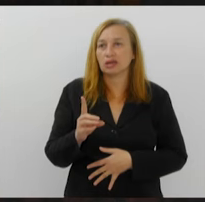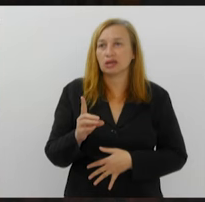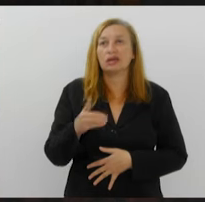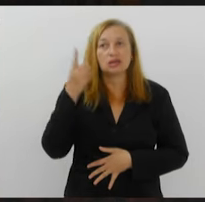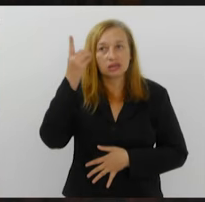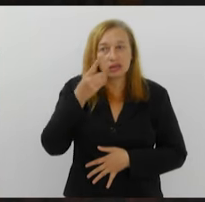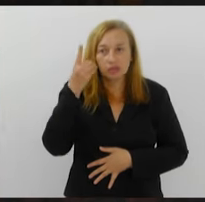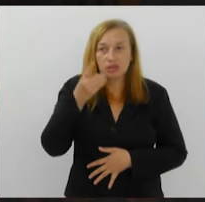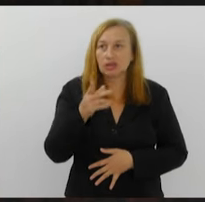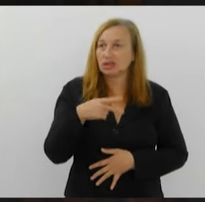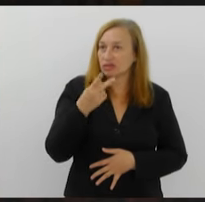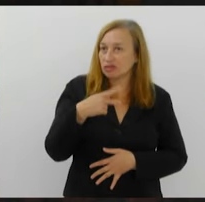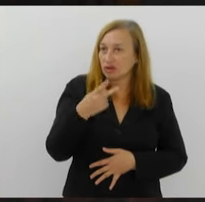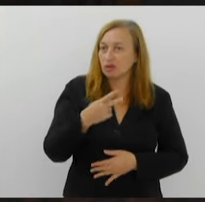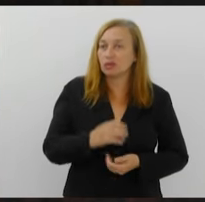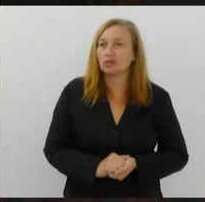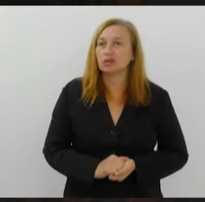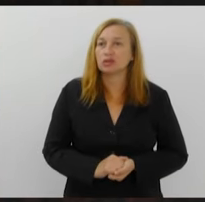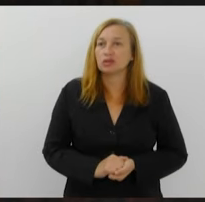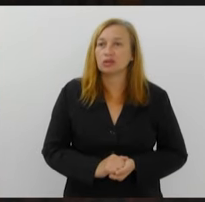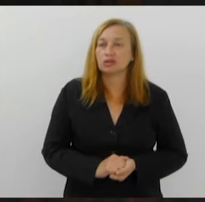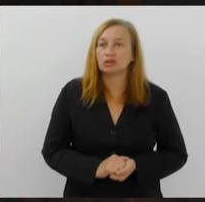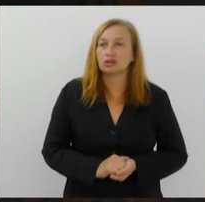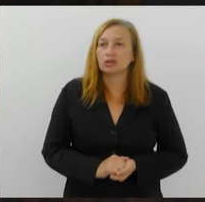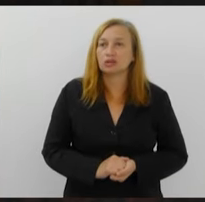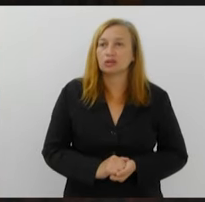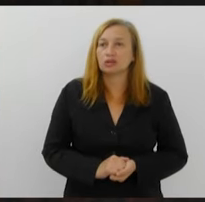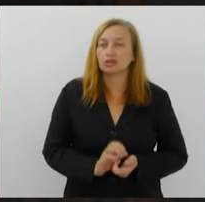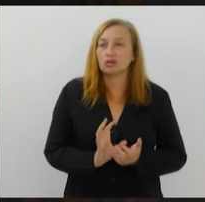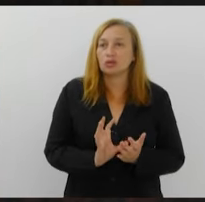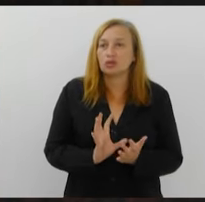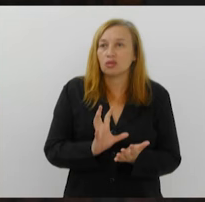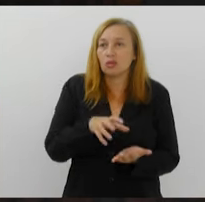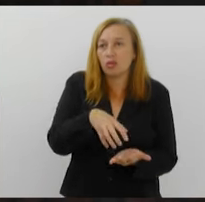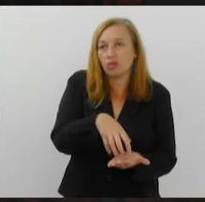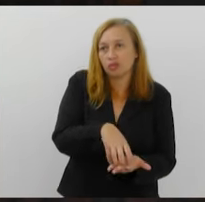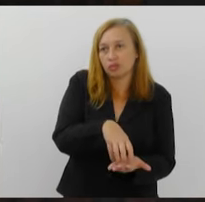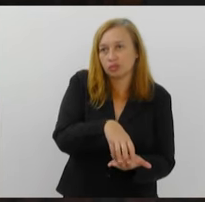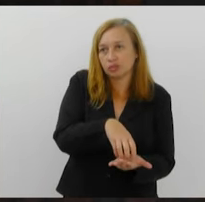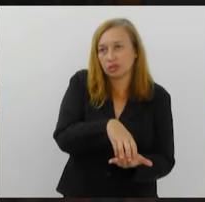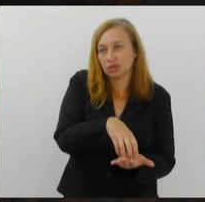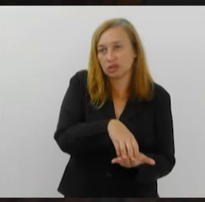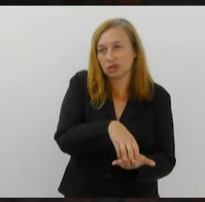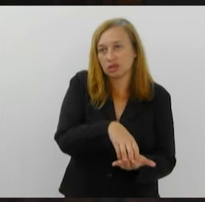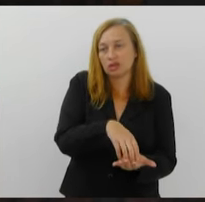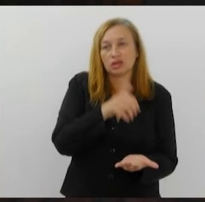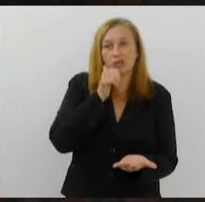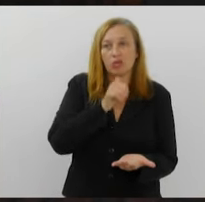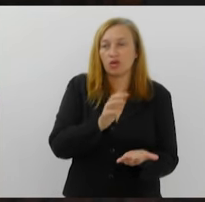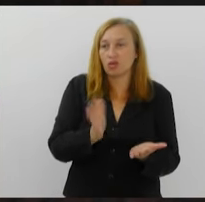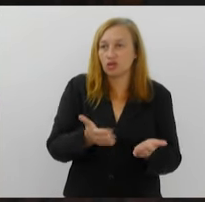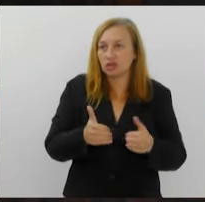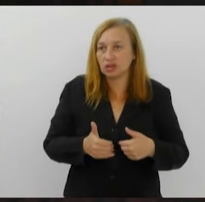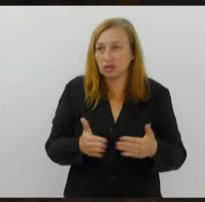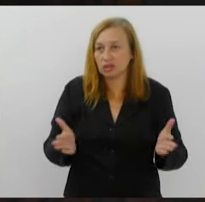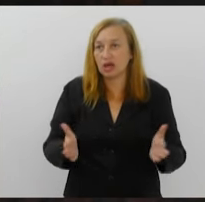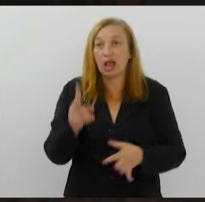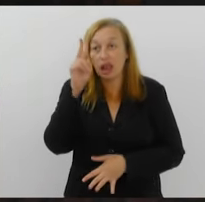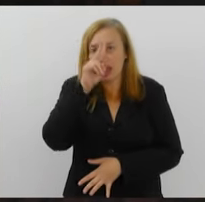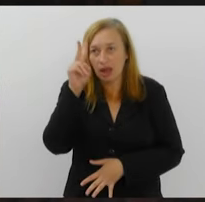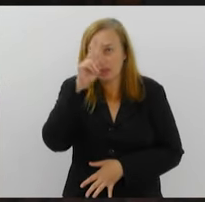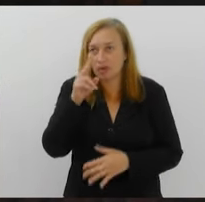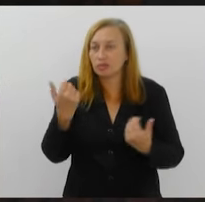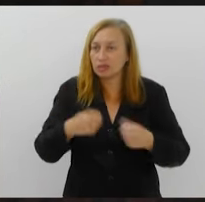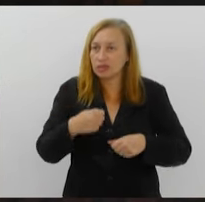Renata acabou de trazer sobre o observatório da mulher que vai ser lançado hoje. Lembrar que é